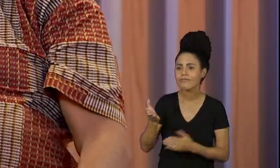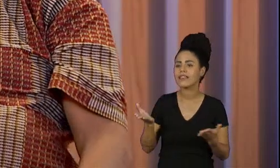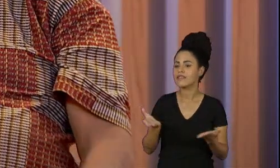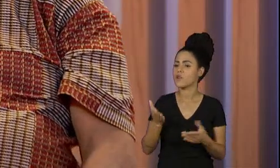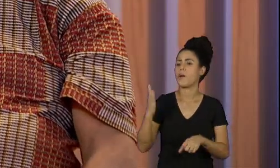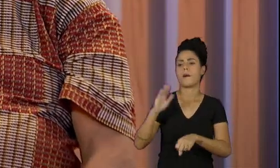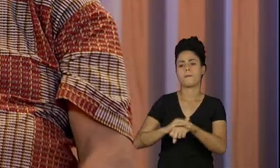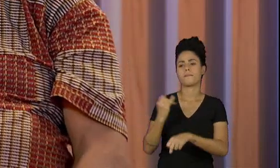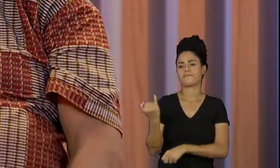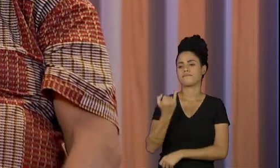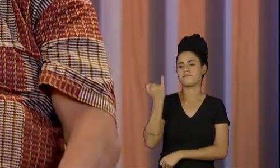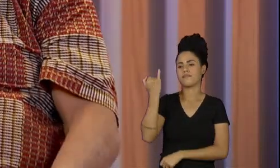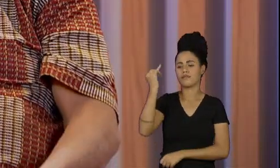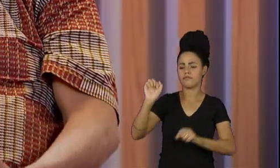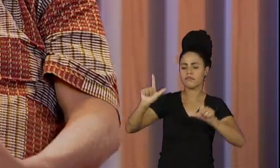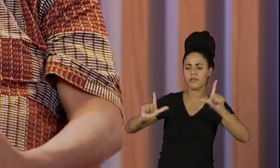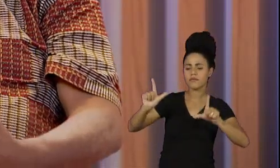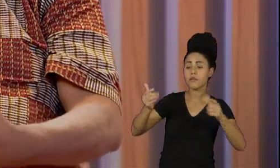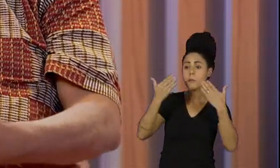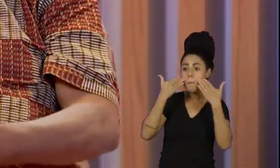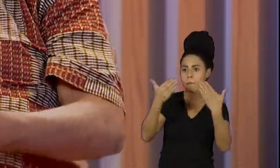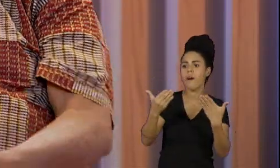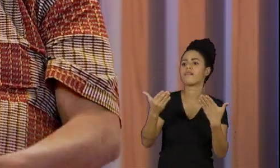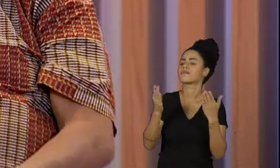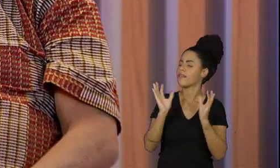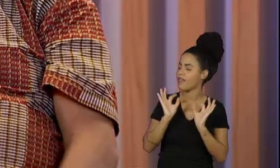papel de uma TV educativa, né?